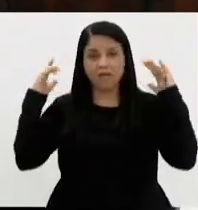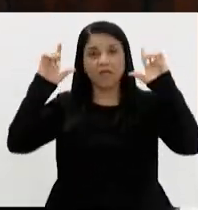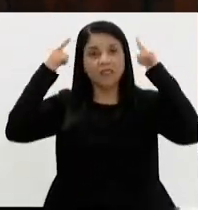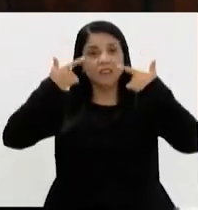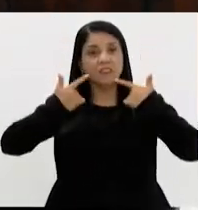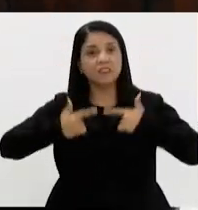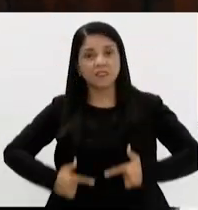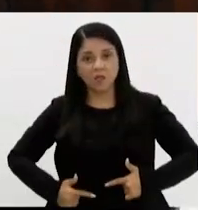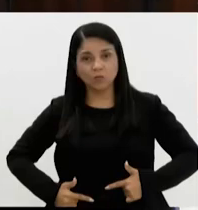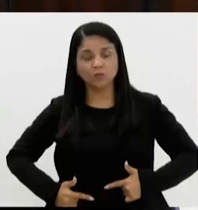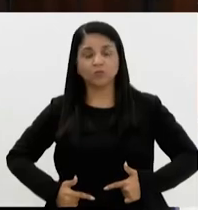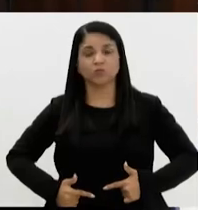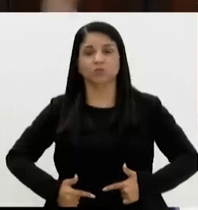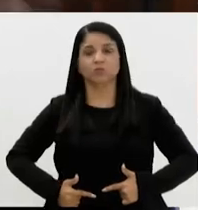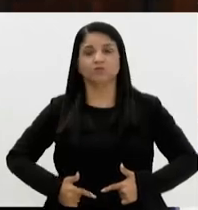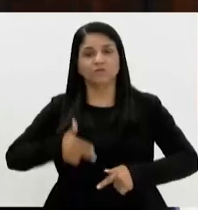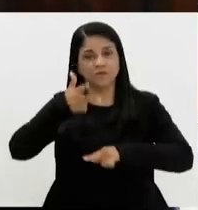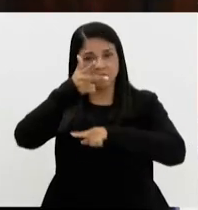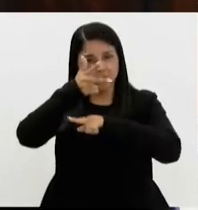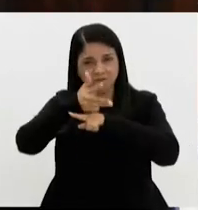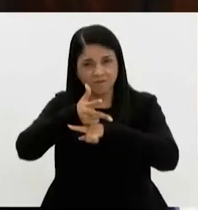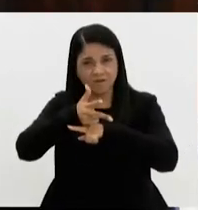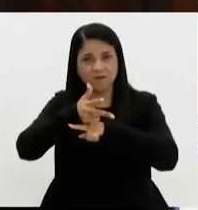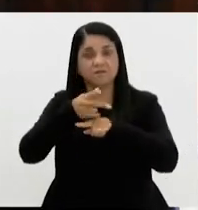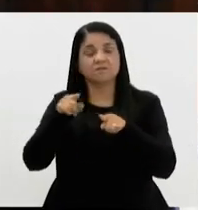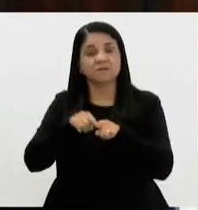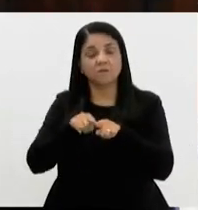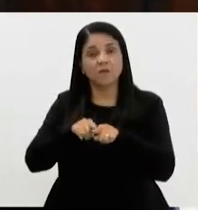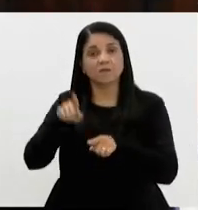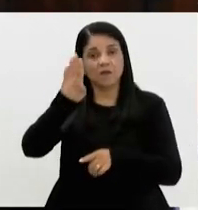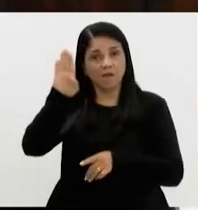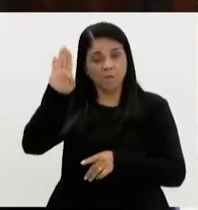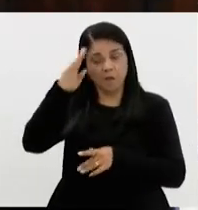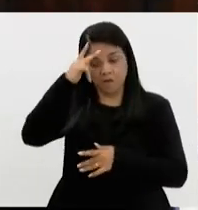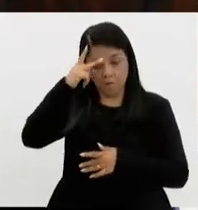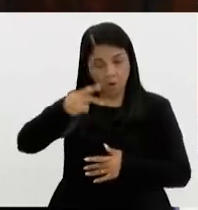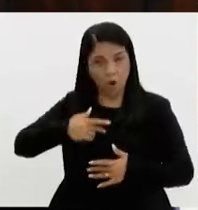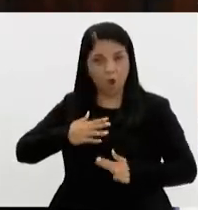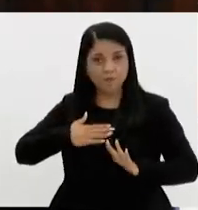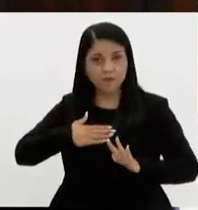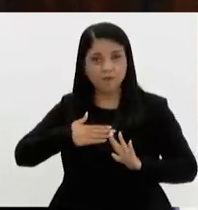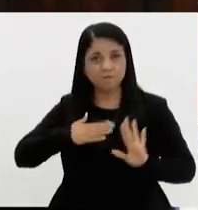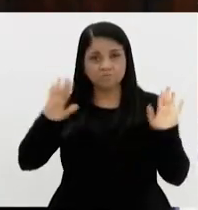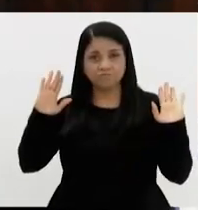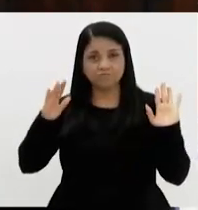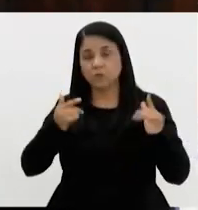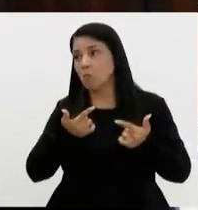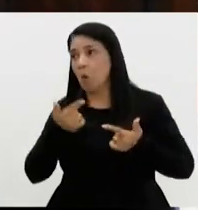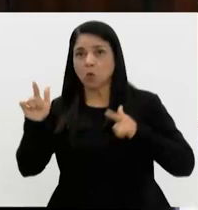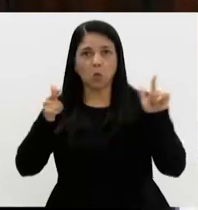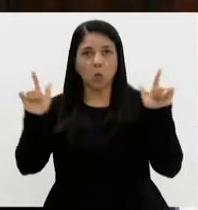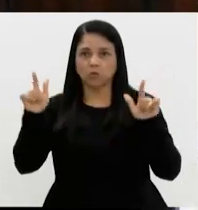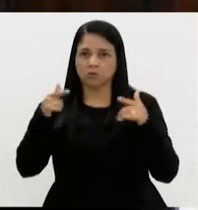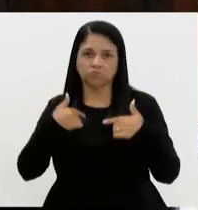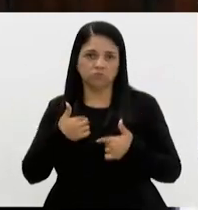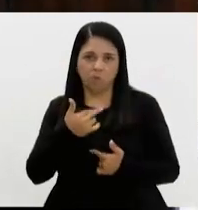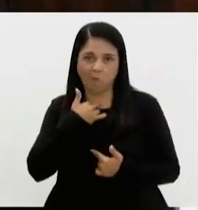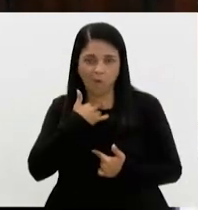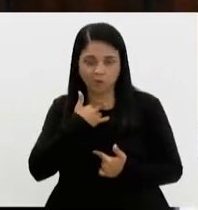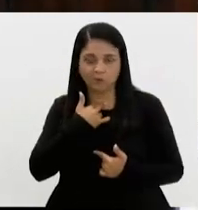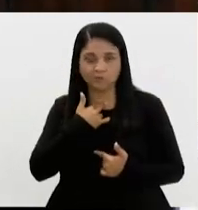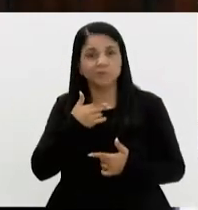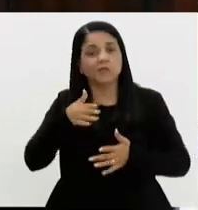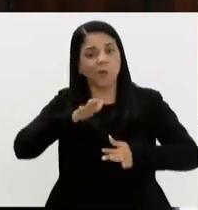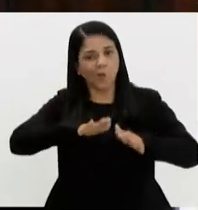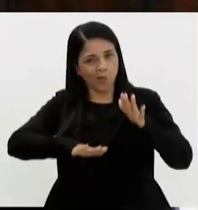eh neutro salinha falar da campanha própria isso é importante porque a lei fala que é da própria não pode ser da terceira então a gente precisa tomar esse